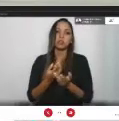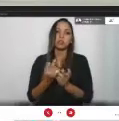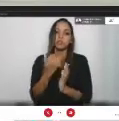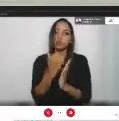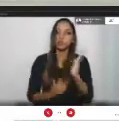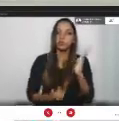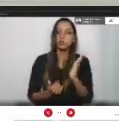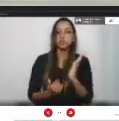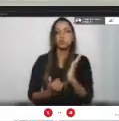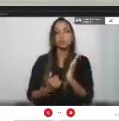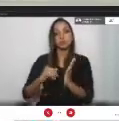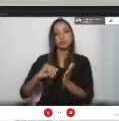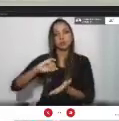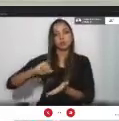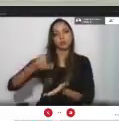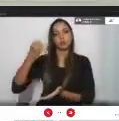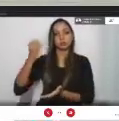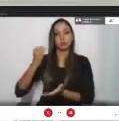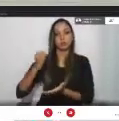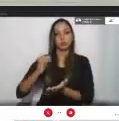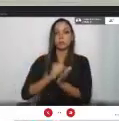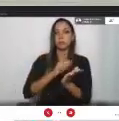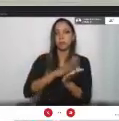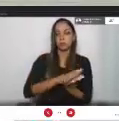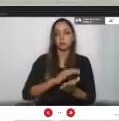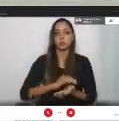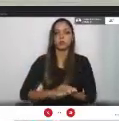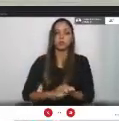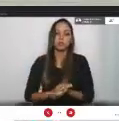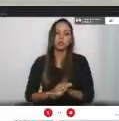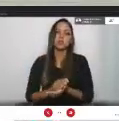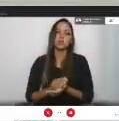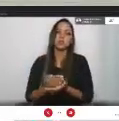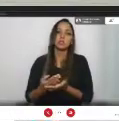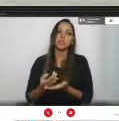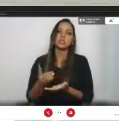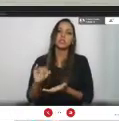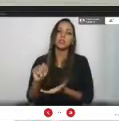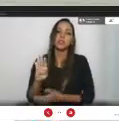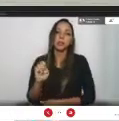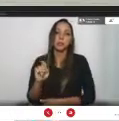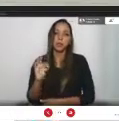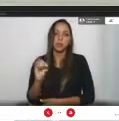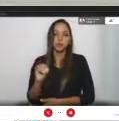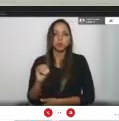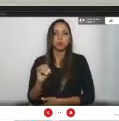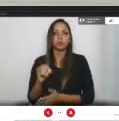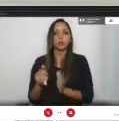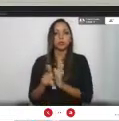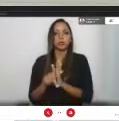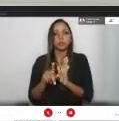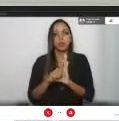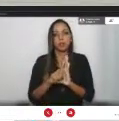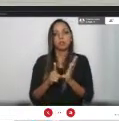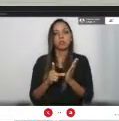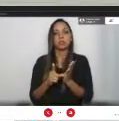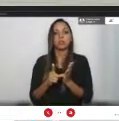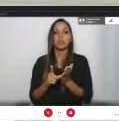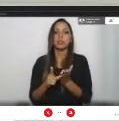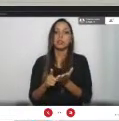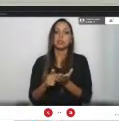multas, escalonamentos de débito e observação de lei, responsabilidade fiscal, lei orgânica do município.